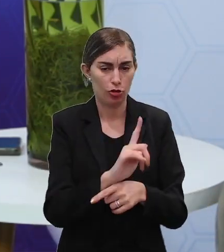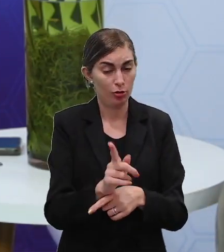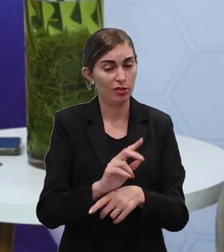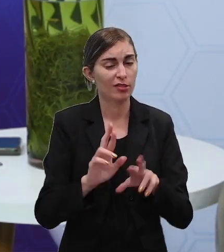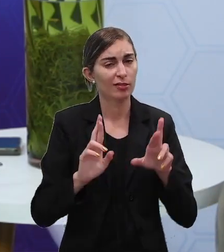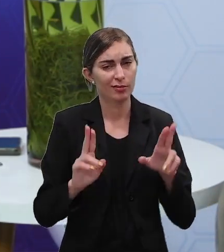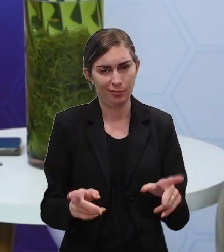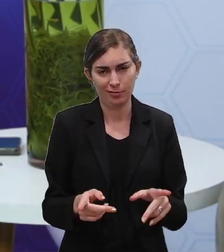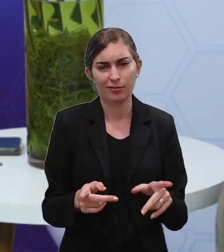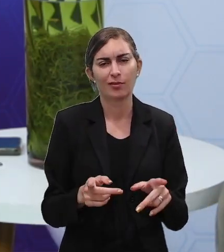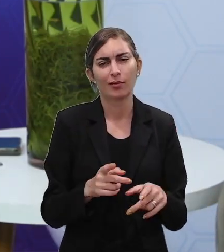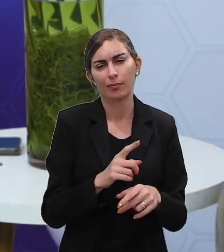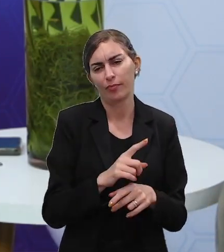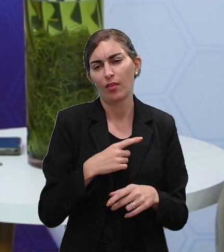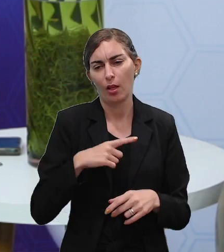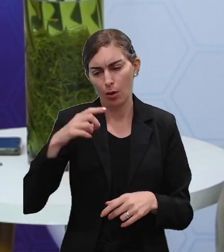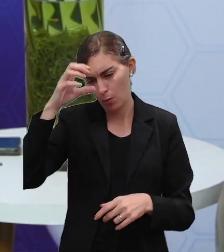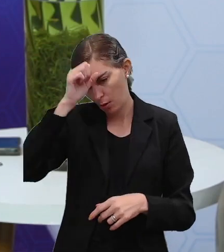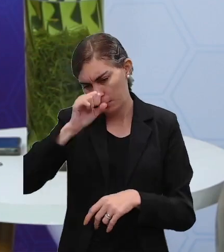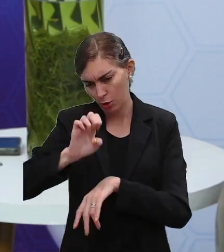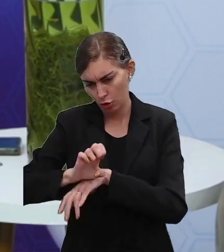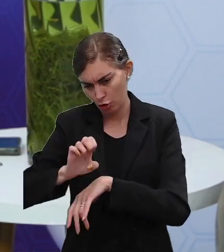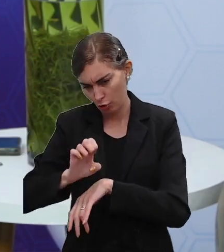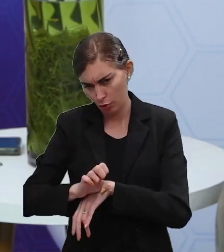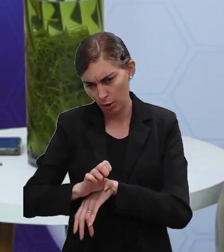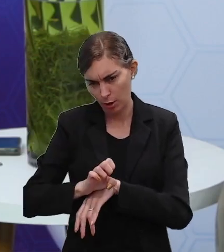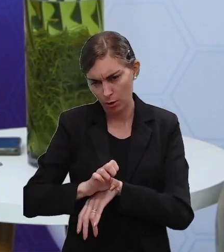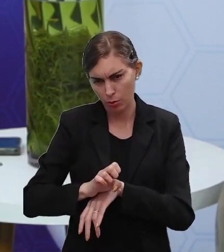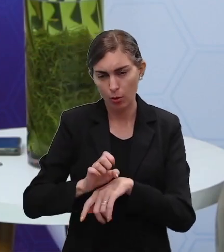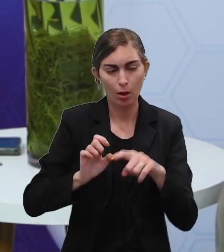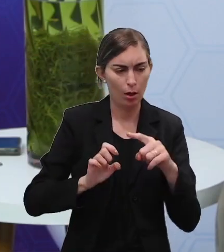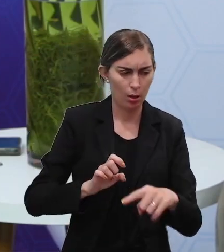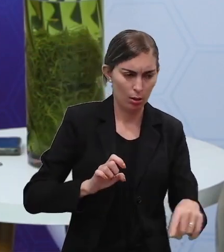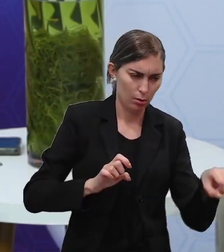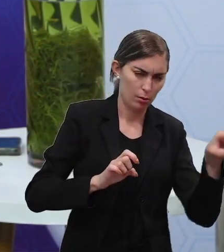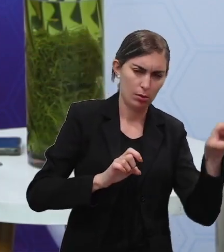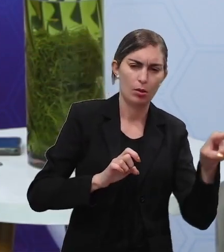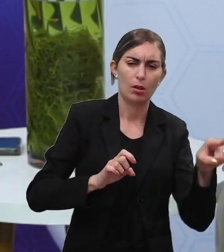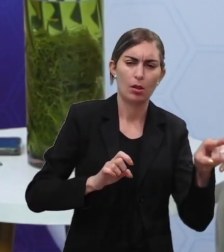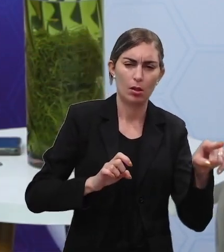gestão. Então, aquilo que eu aprendi no Estado de Pernambuco, ele vai ser